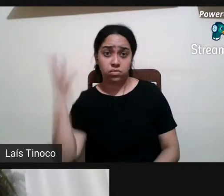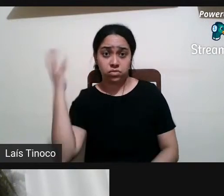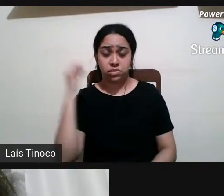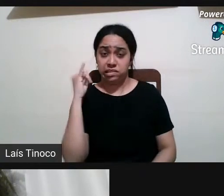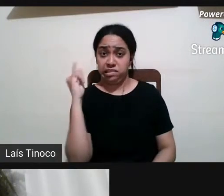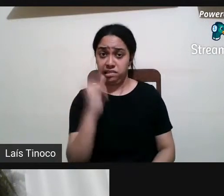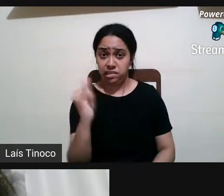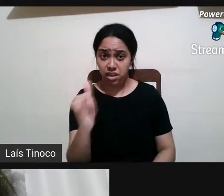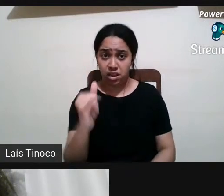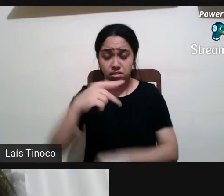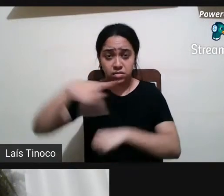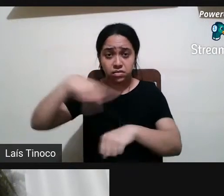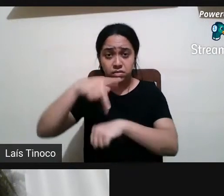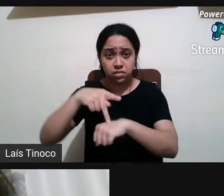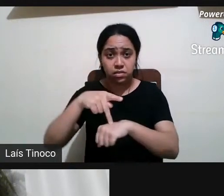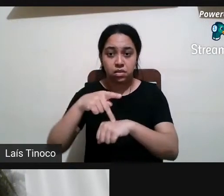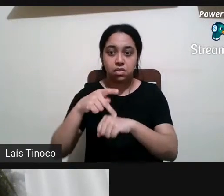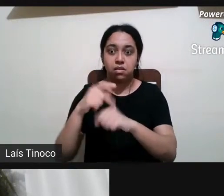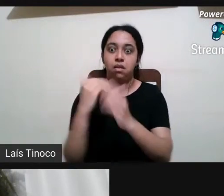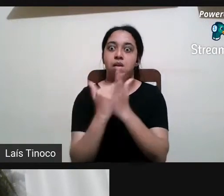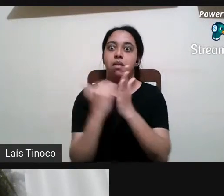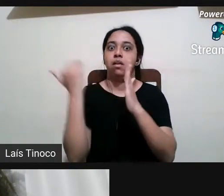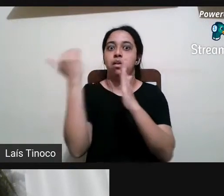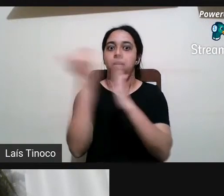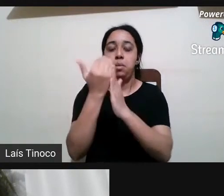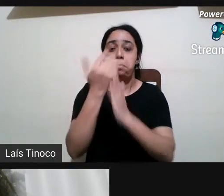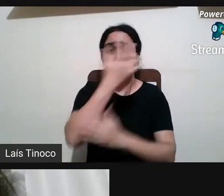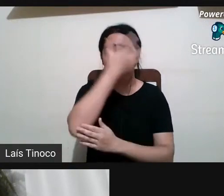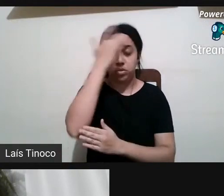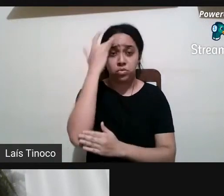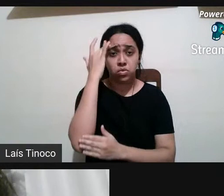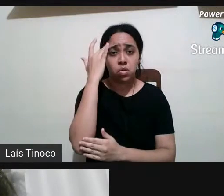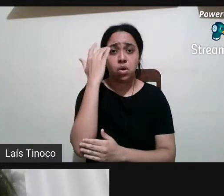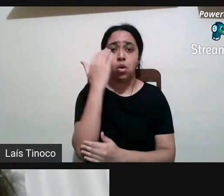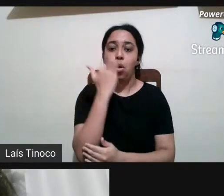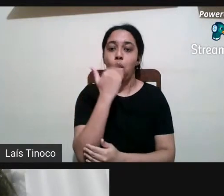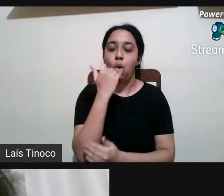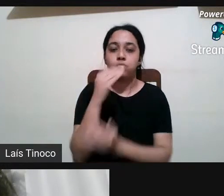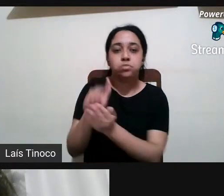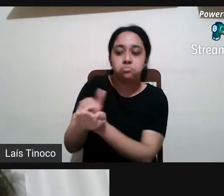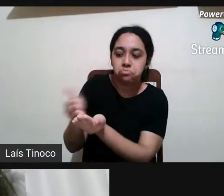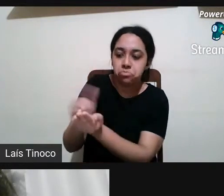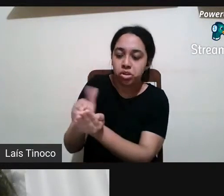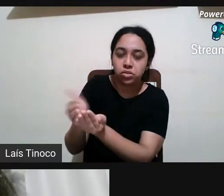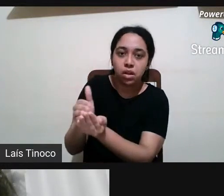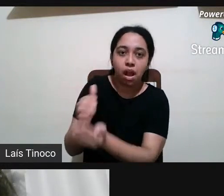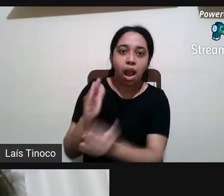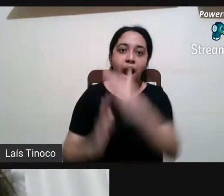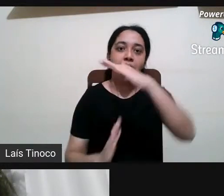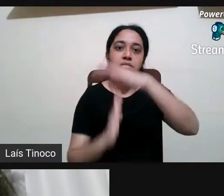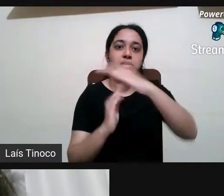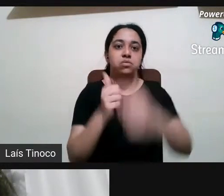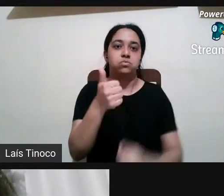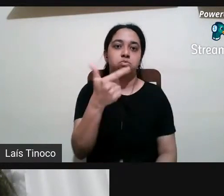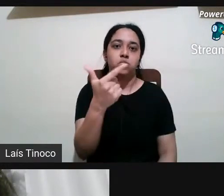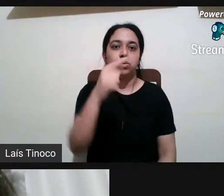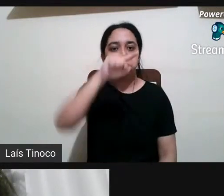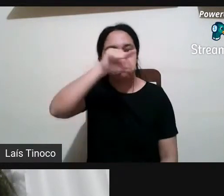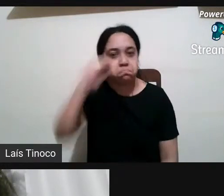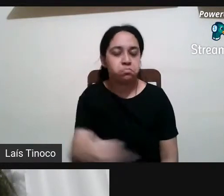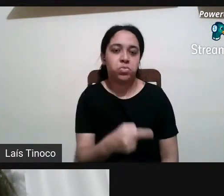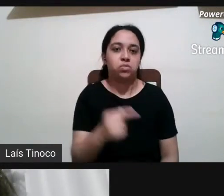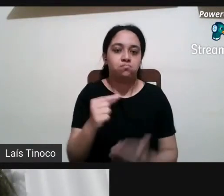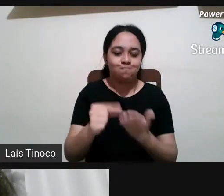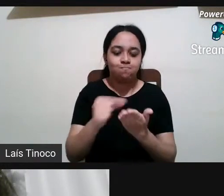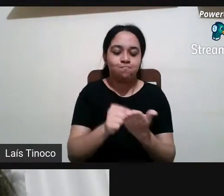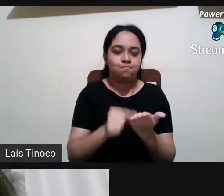era tão alta que uma pessoa que consome frequentemente mexilhão poderia consumir até 12 mil partículas de microplástico por